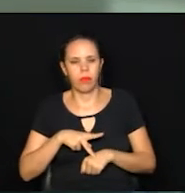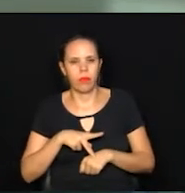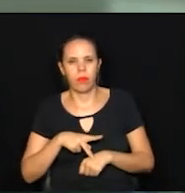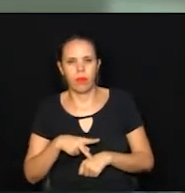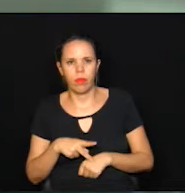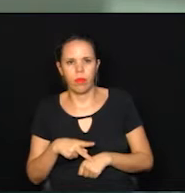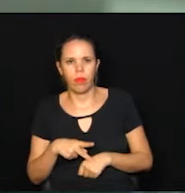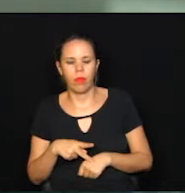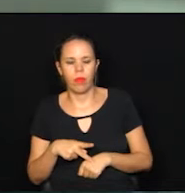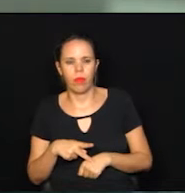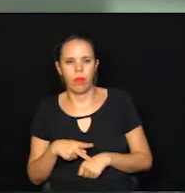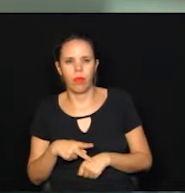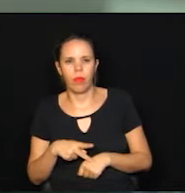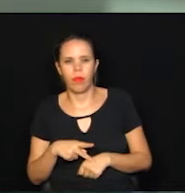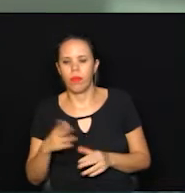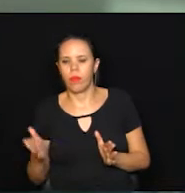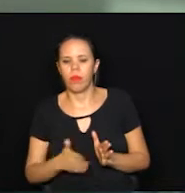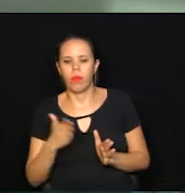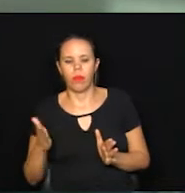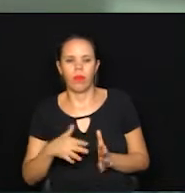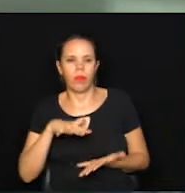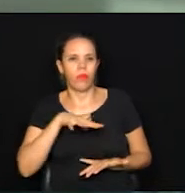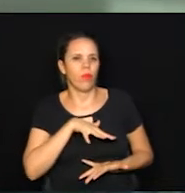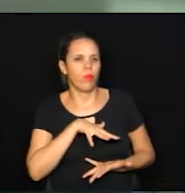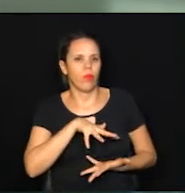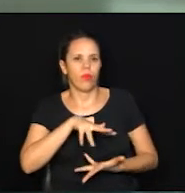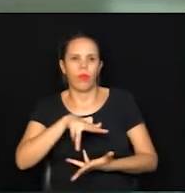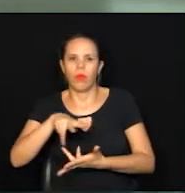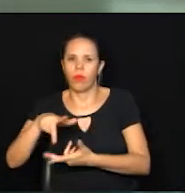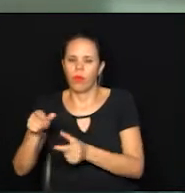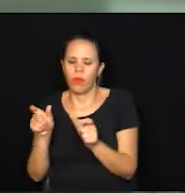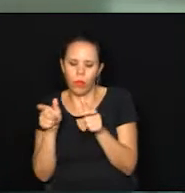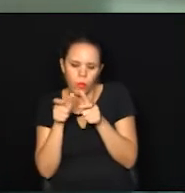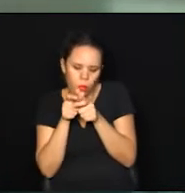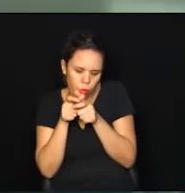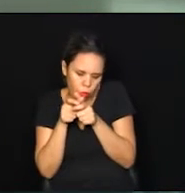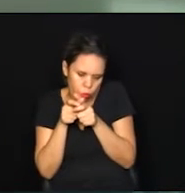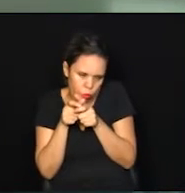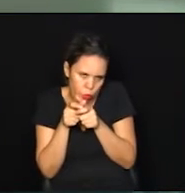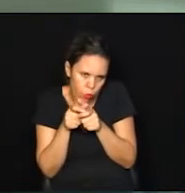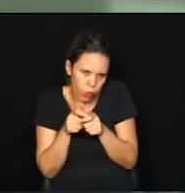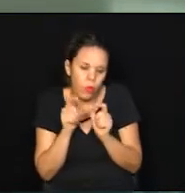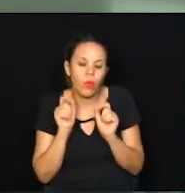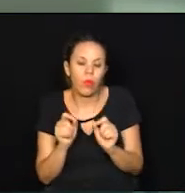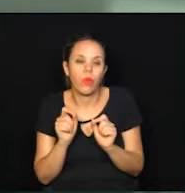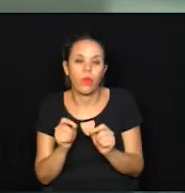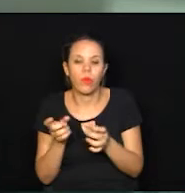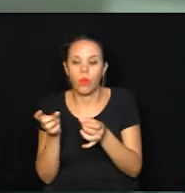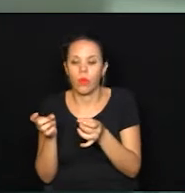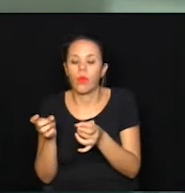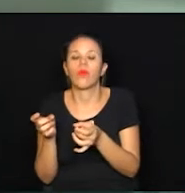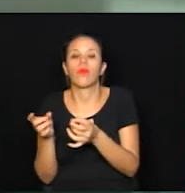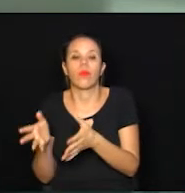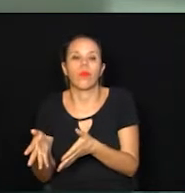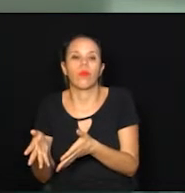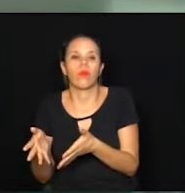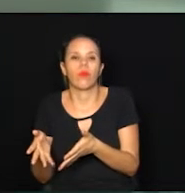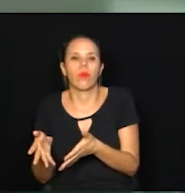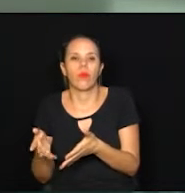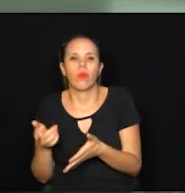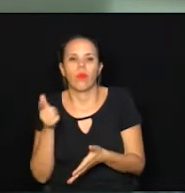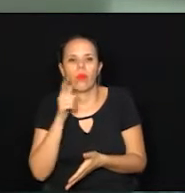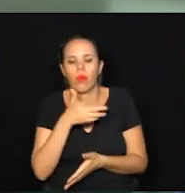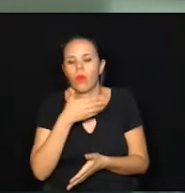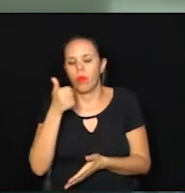a escala de produção global é pequena. Sim. Então, quem largou à frente conseguiu